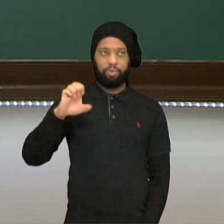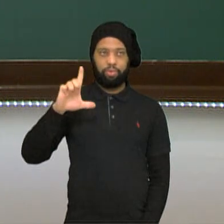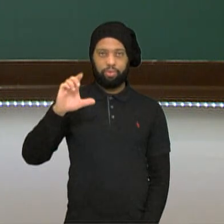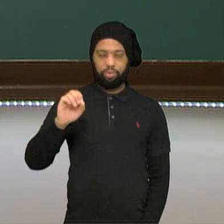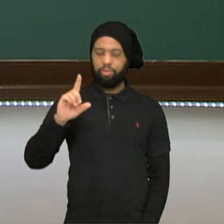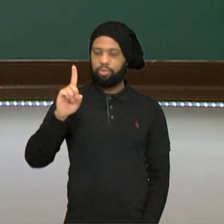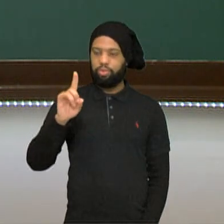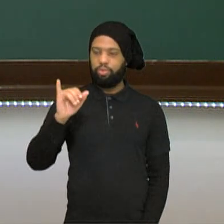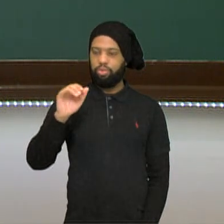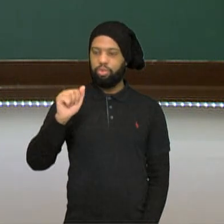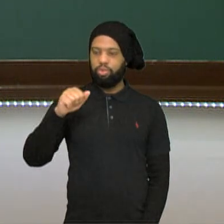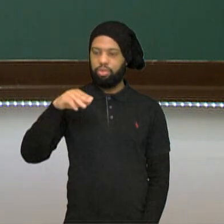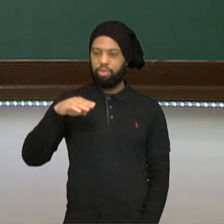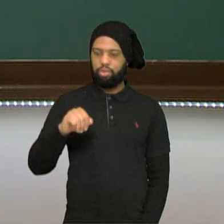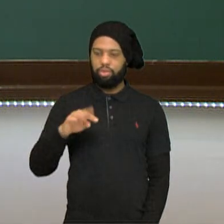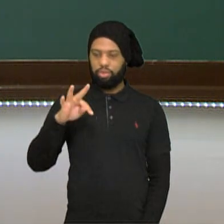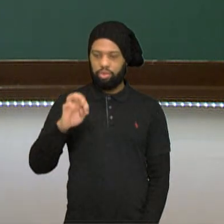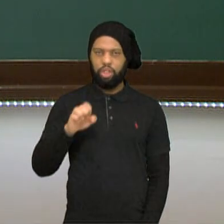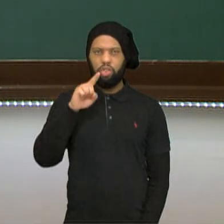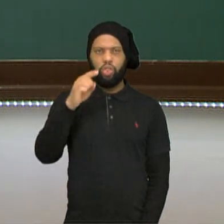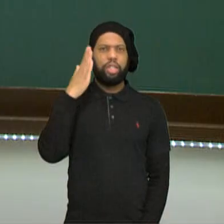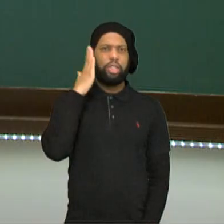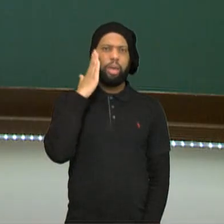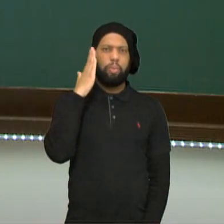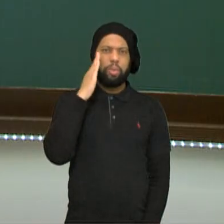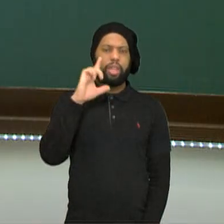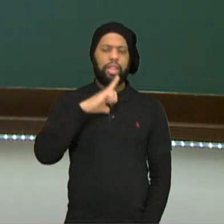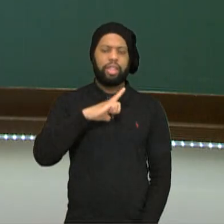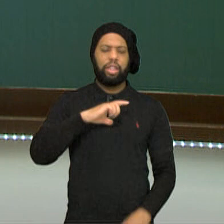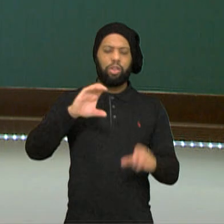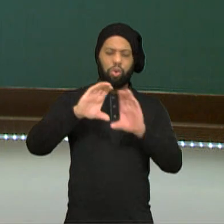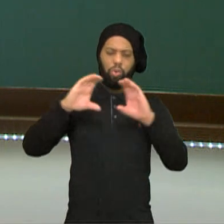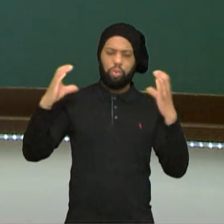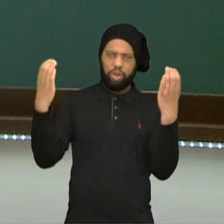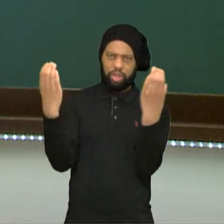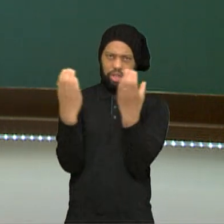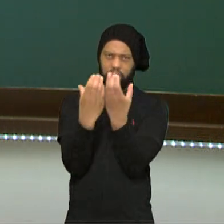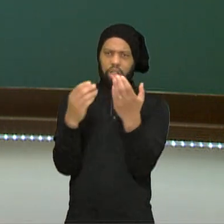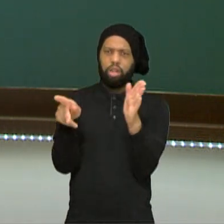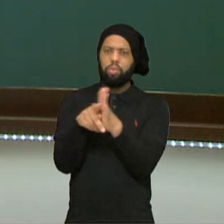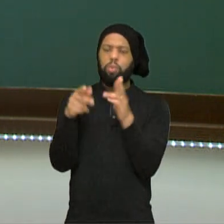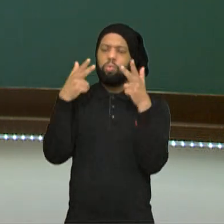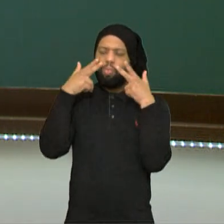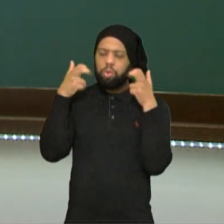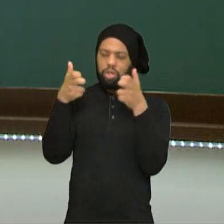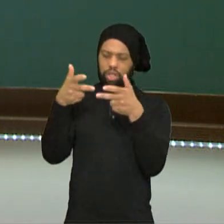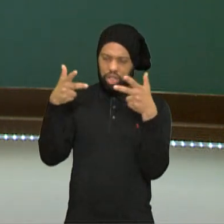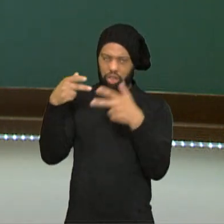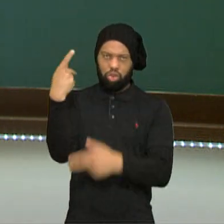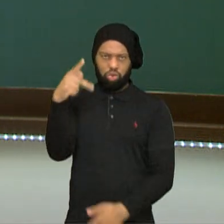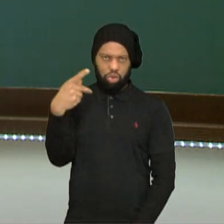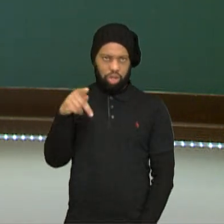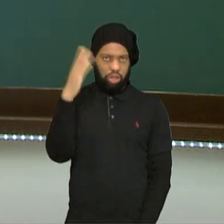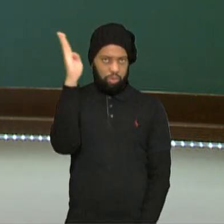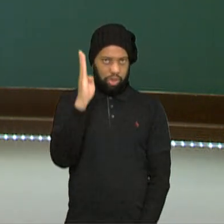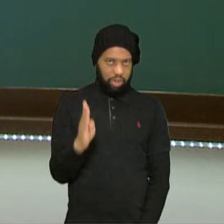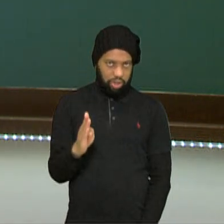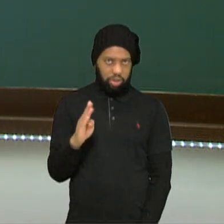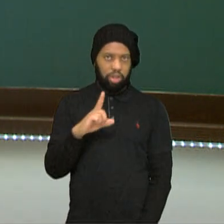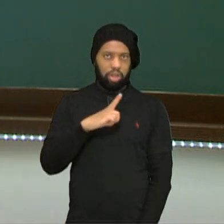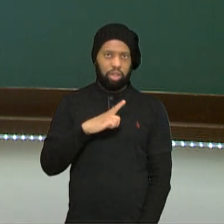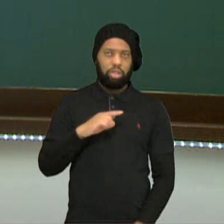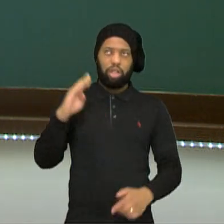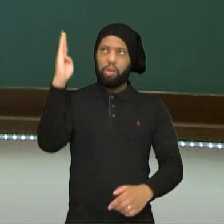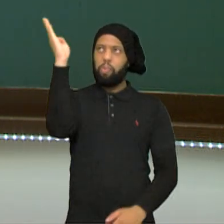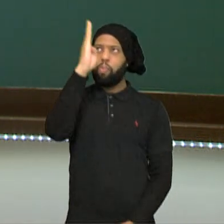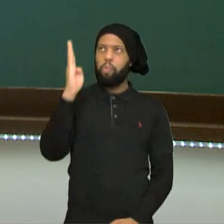Então, você sabe que existem comunidades indígenas no Brasil? Você sabia disso? Que tem comunidades indígenas espalhadas pelo nosso Brasil